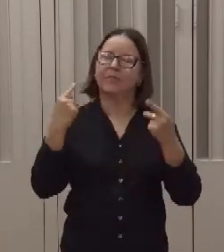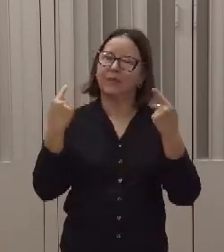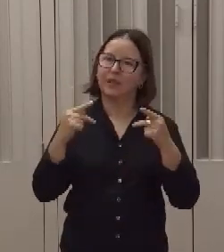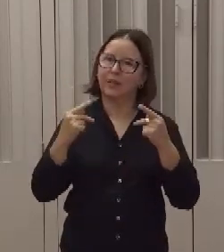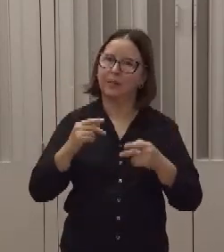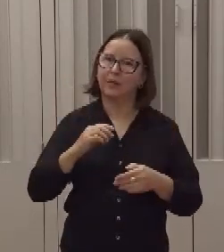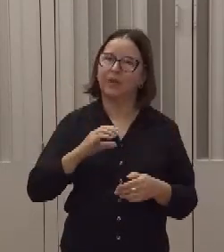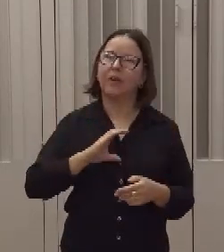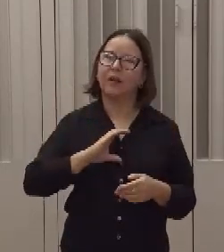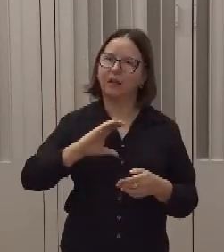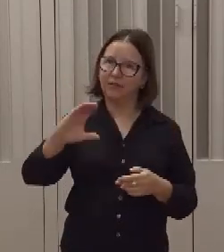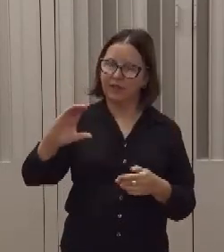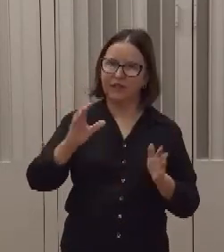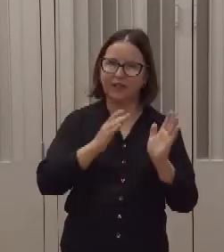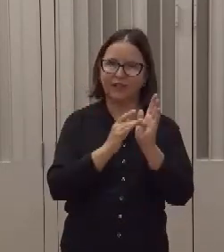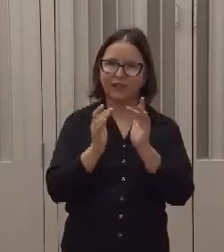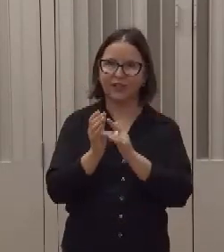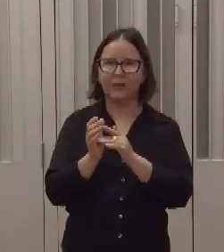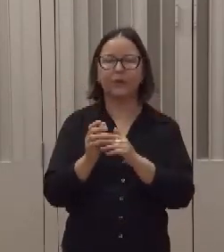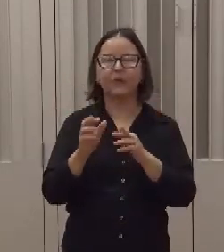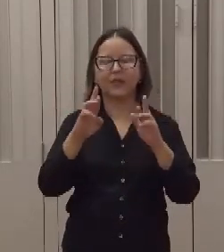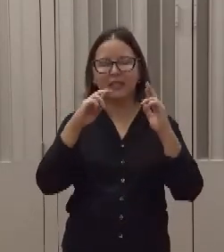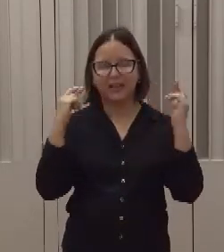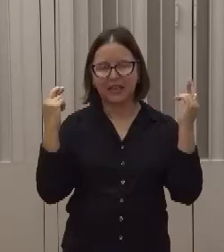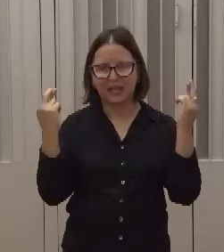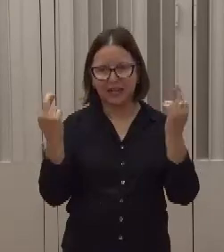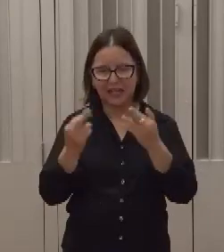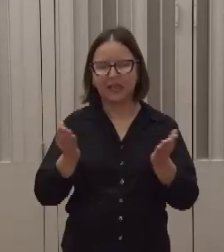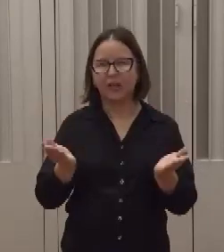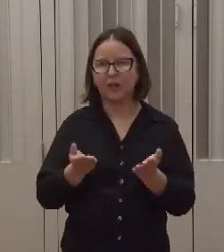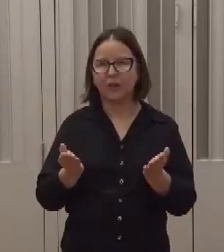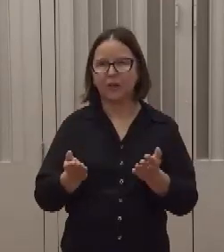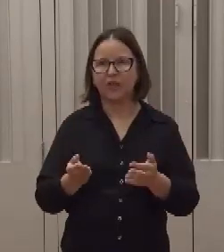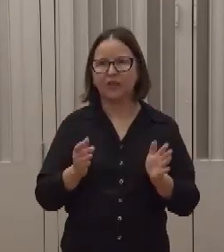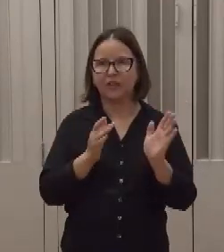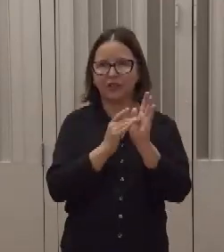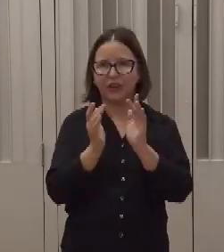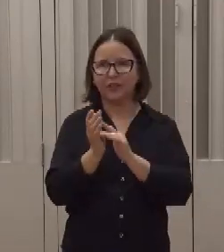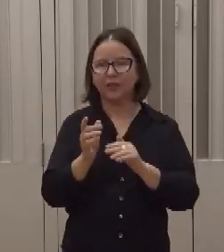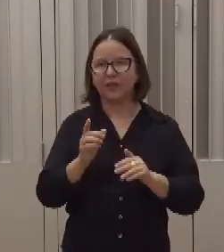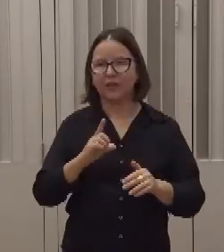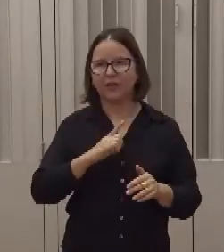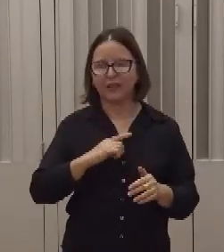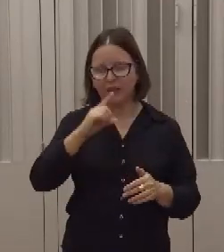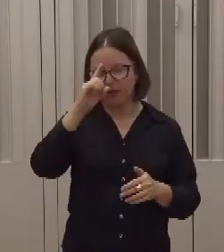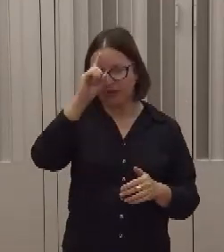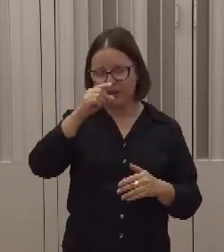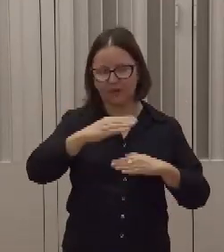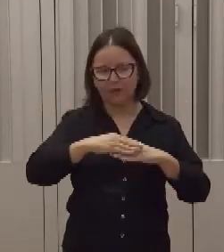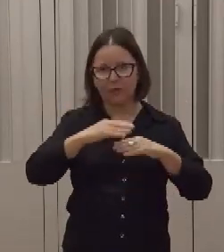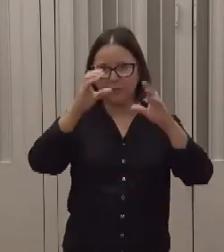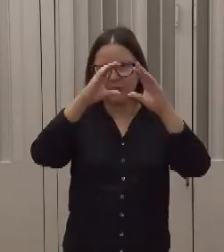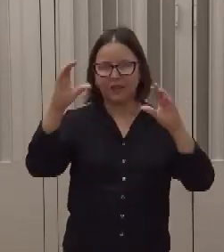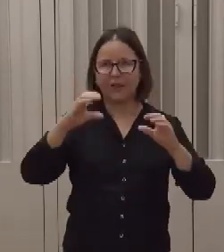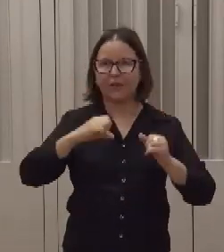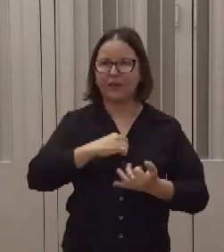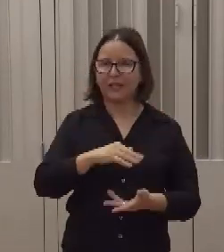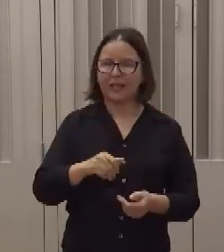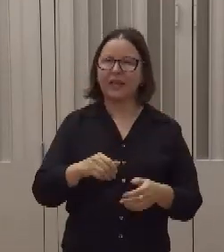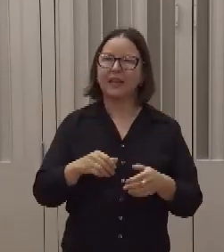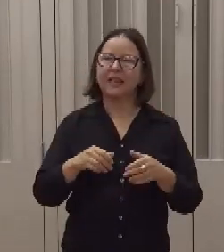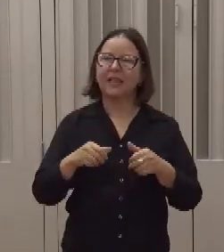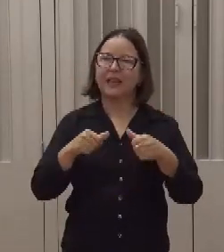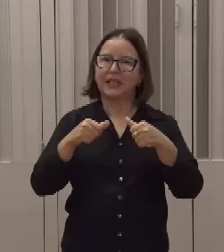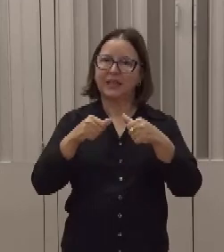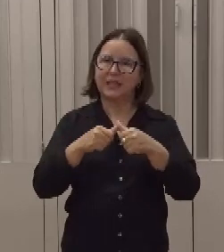de que Jesus hoje reina. Jesus hoje tem autoridade sobre céu e terra e Ele está conosco até